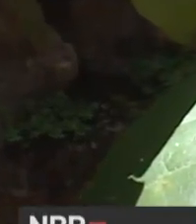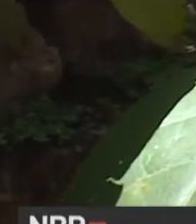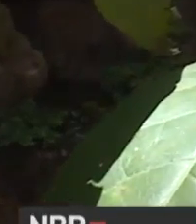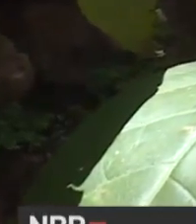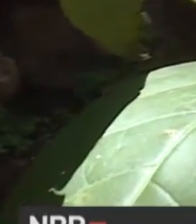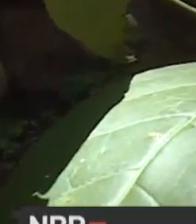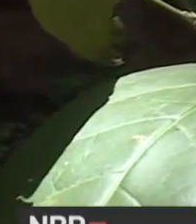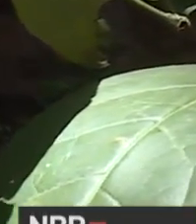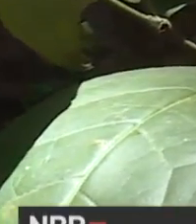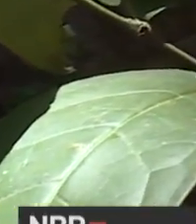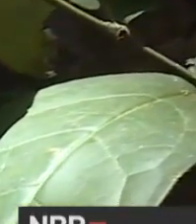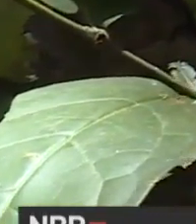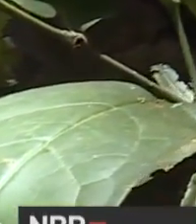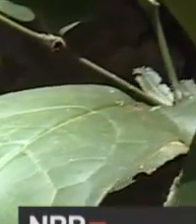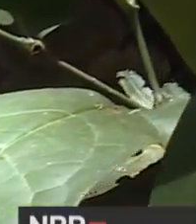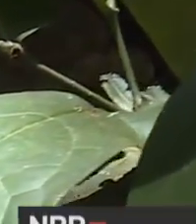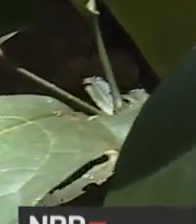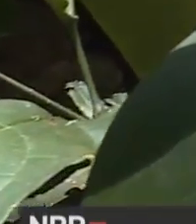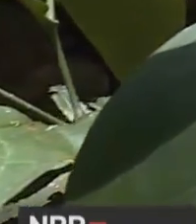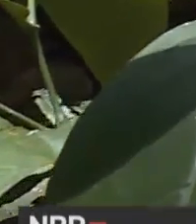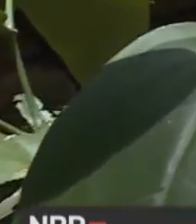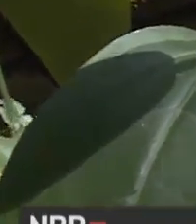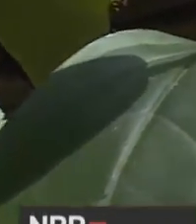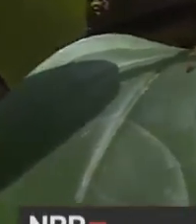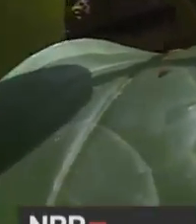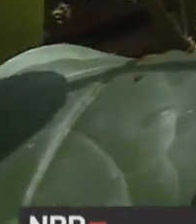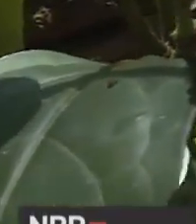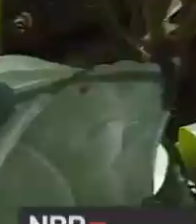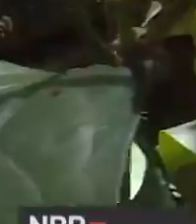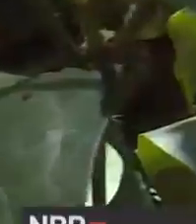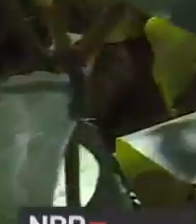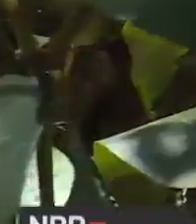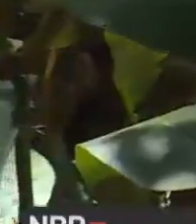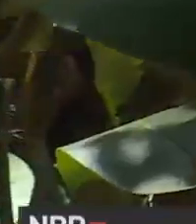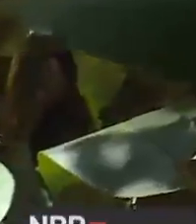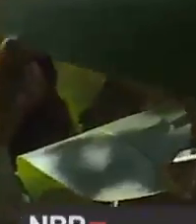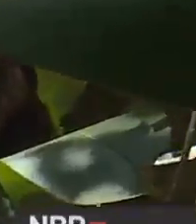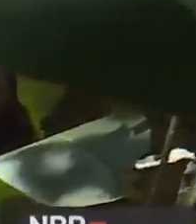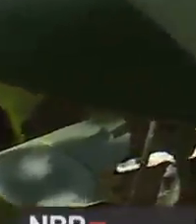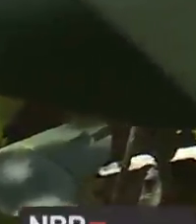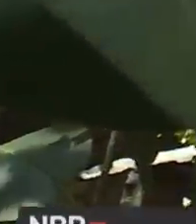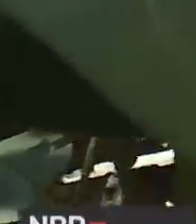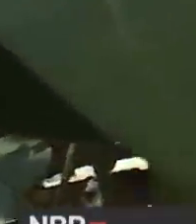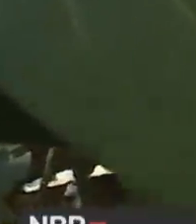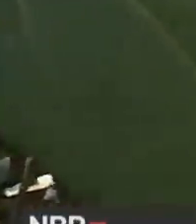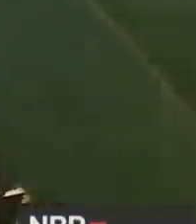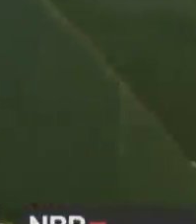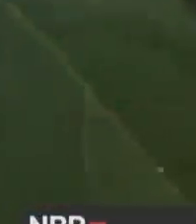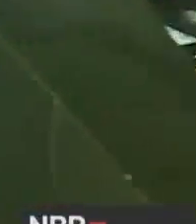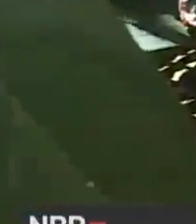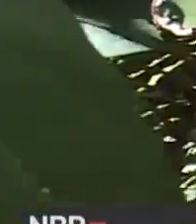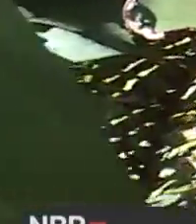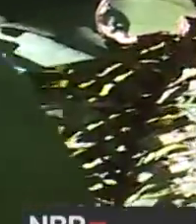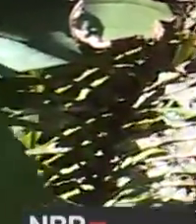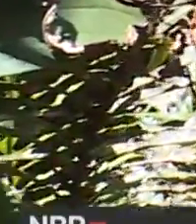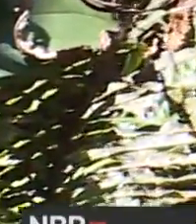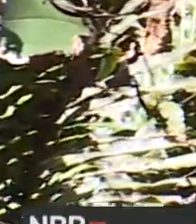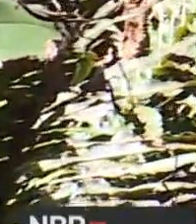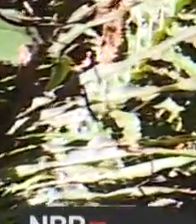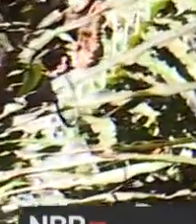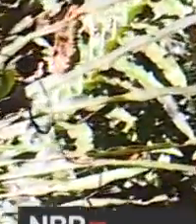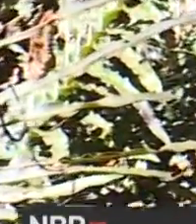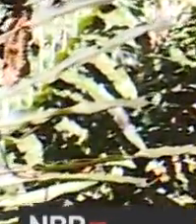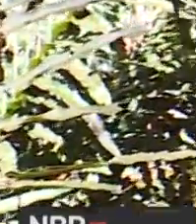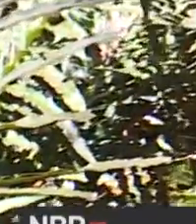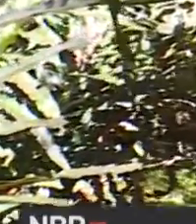Brasil é um país continental em dimensão e rico em belezas naturais, todo mundo já sabe. Mas hoje vamos conhecer um pouco mais